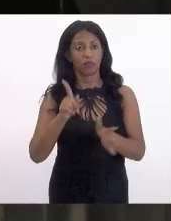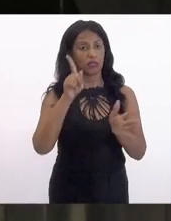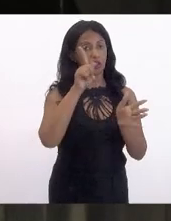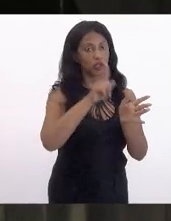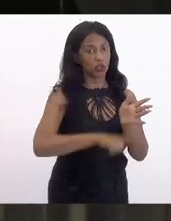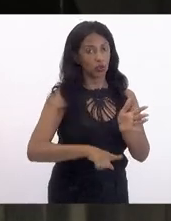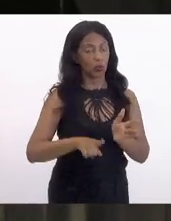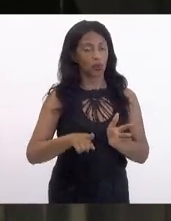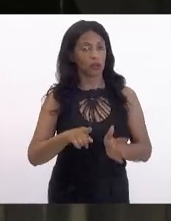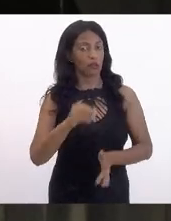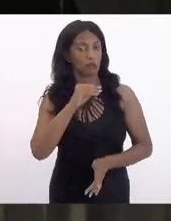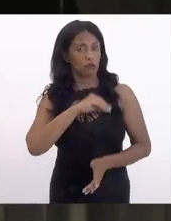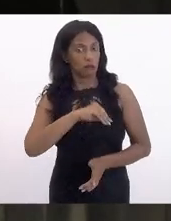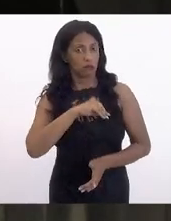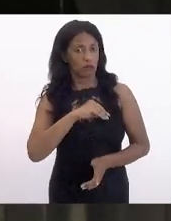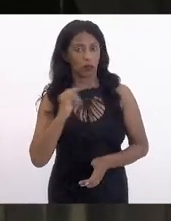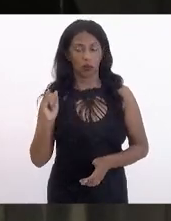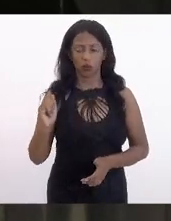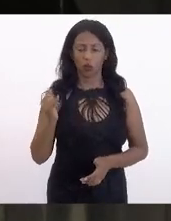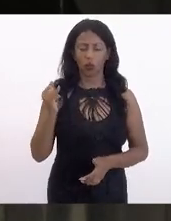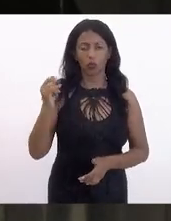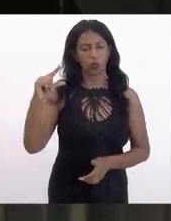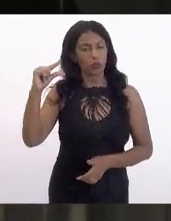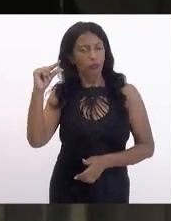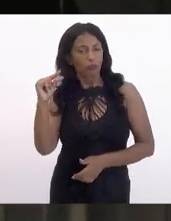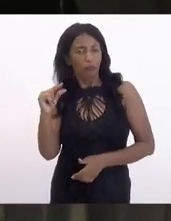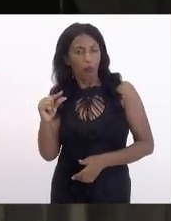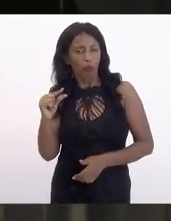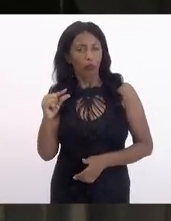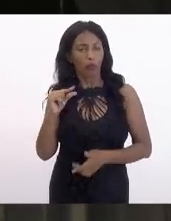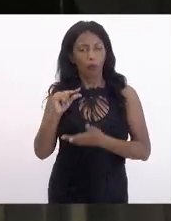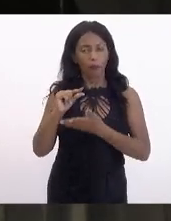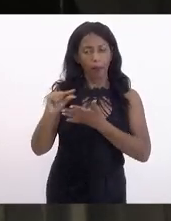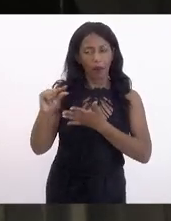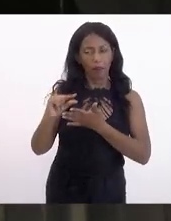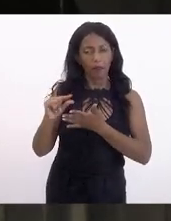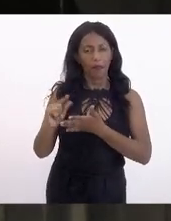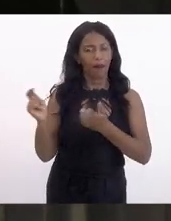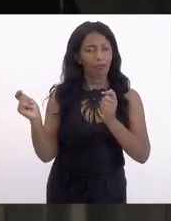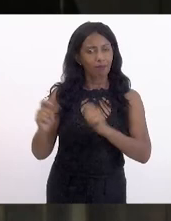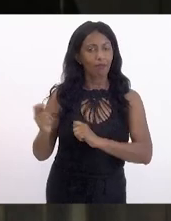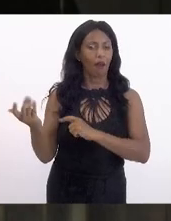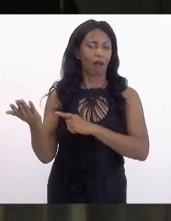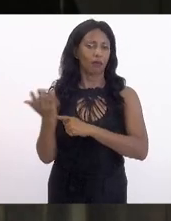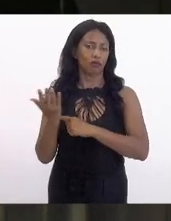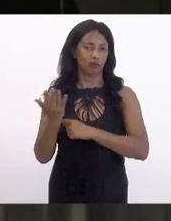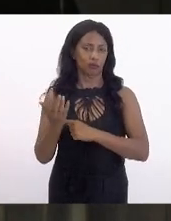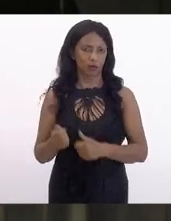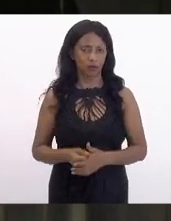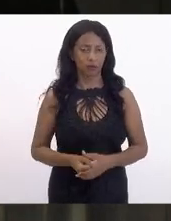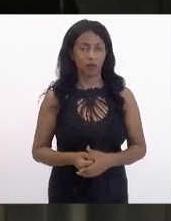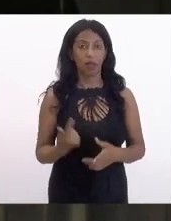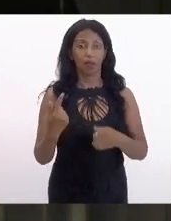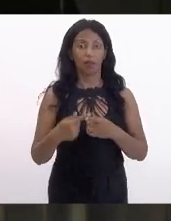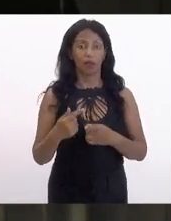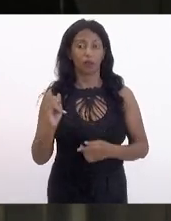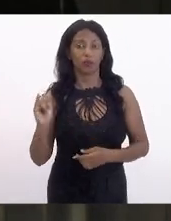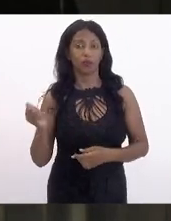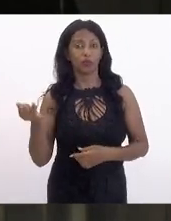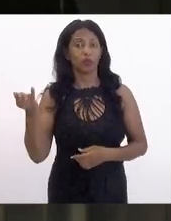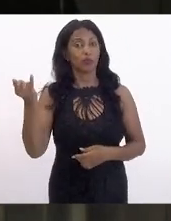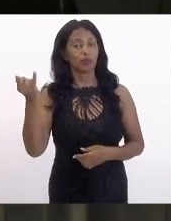descontado em folha com juros menores faz a diferença porque eu